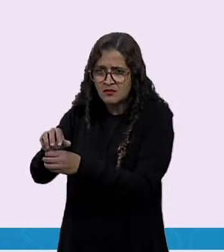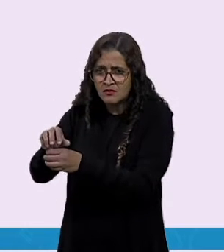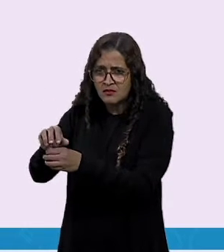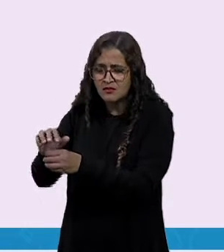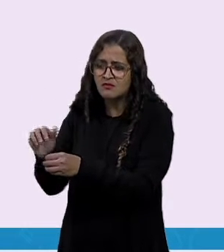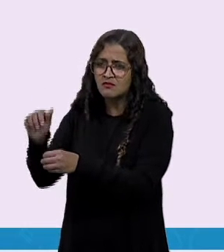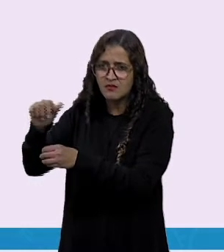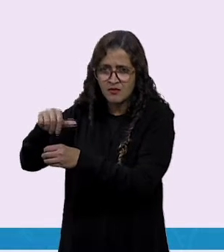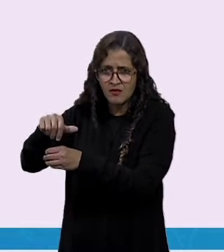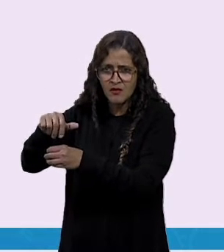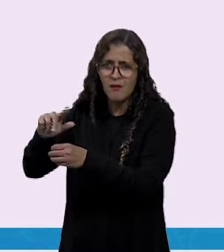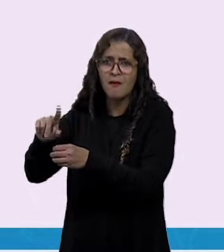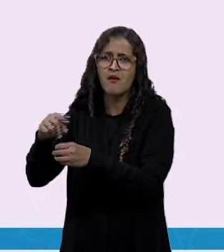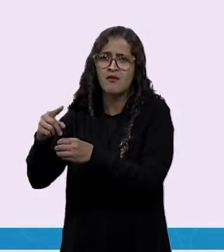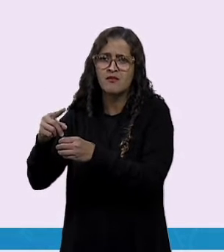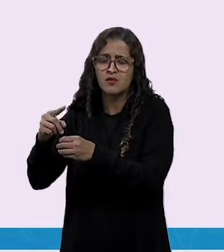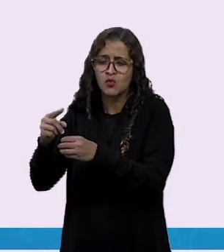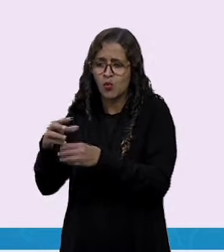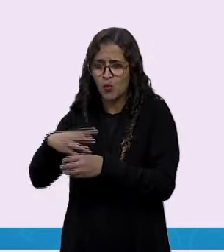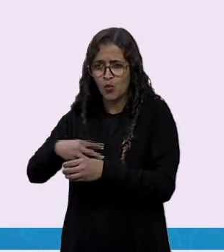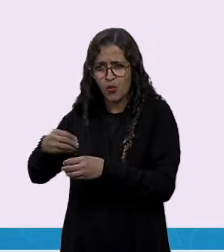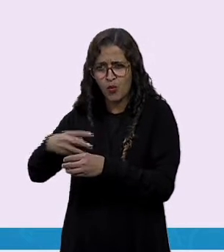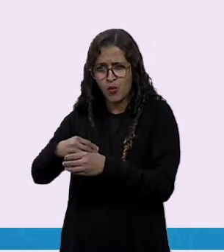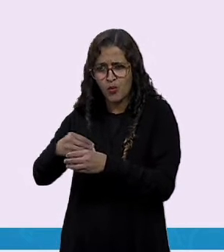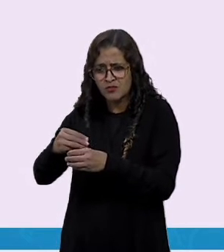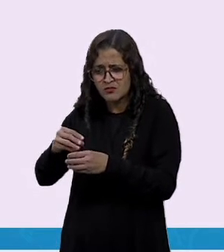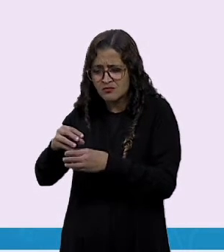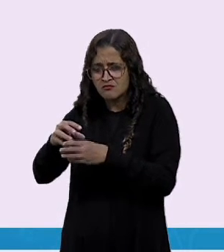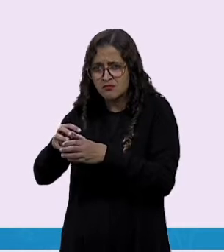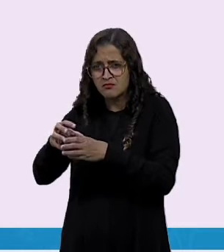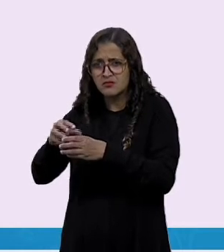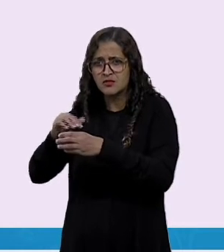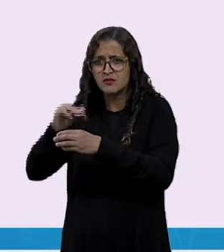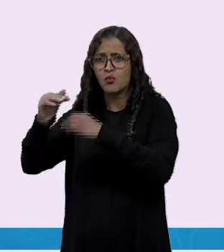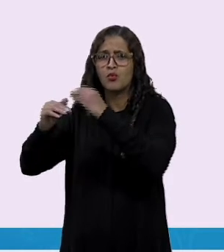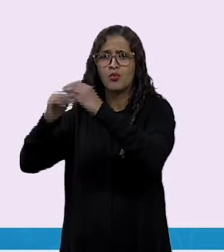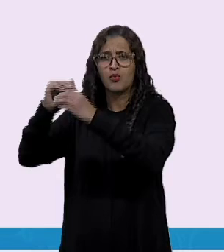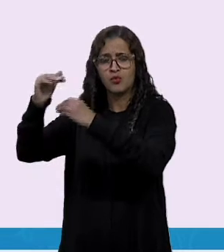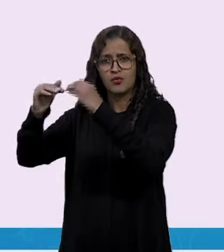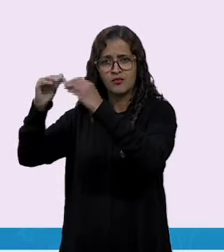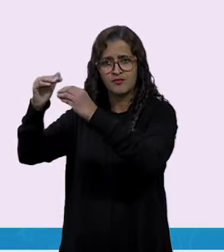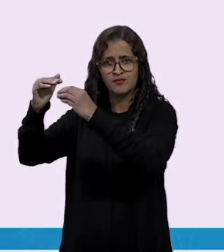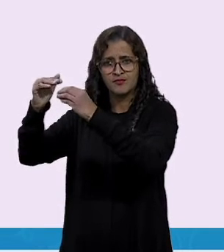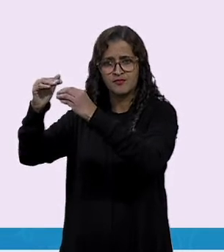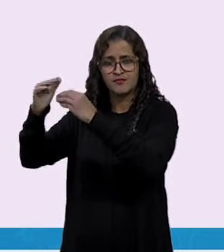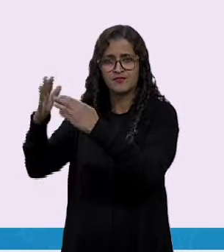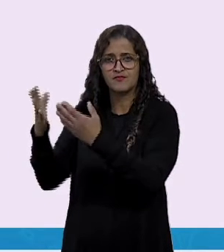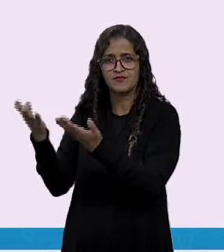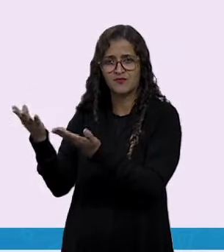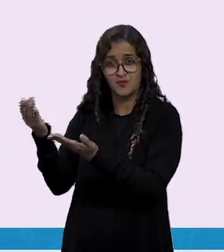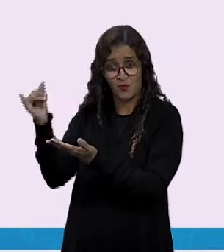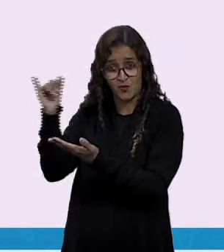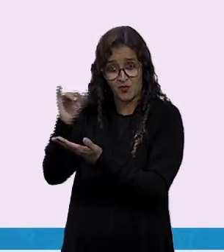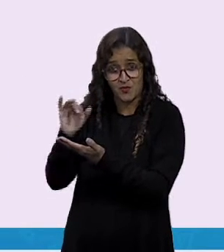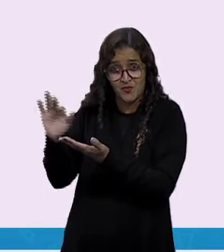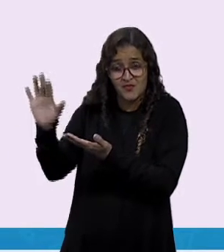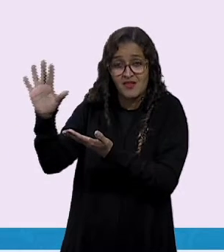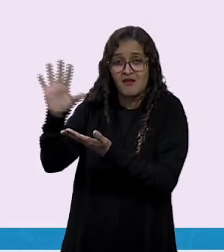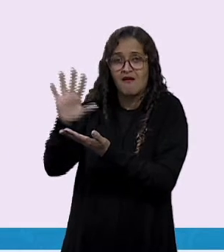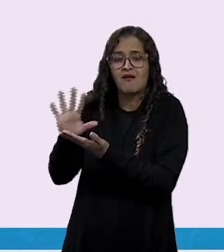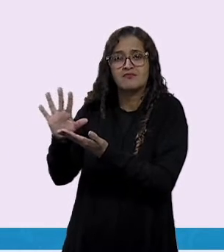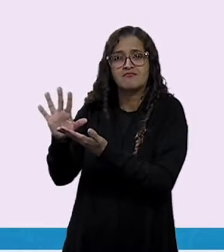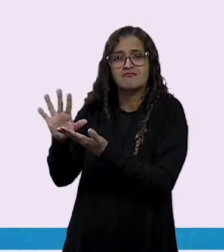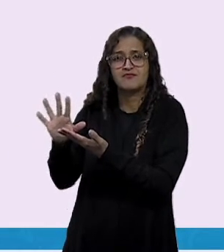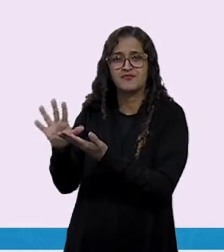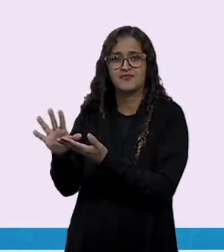dentro dos ovos. Então, aqui a gente sabe o que são os animais ovíparos. Olha aqui, eu trouxe algumas imagens para vocês, A